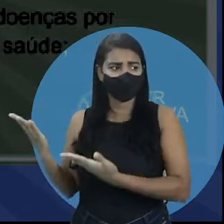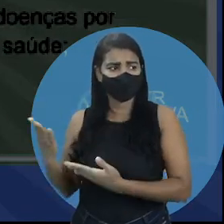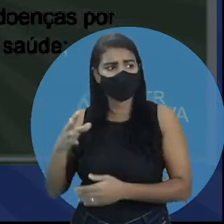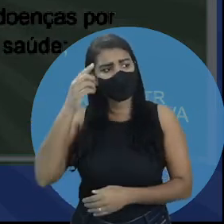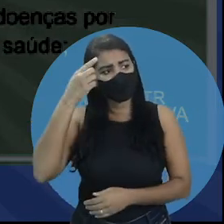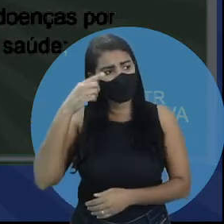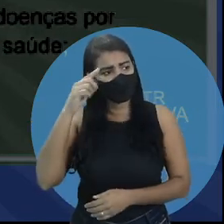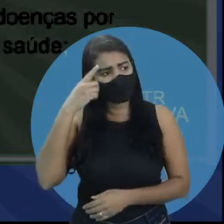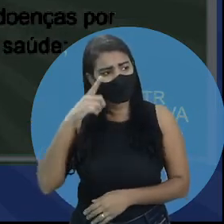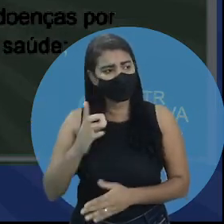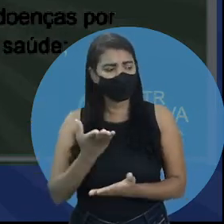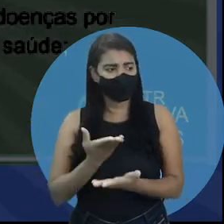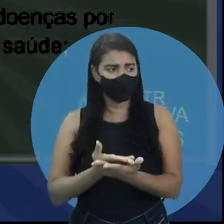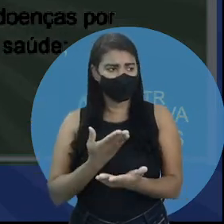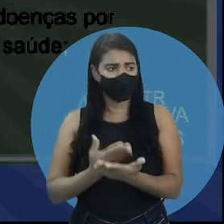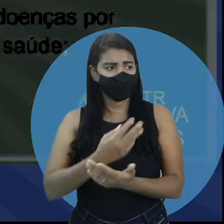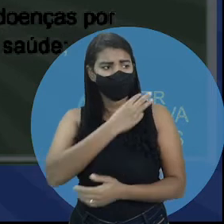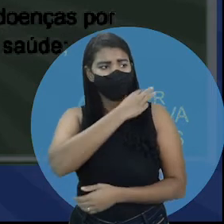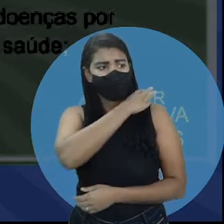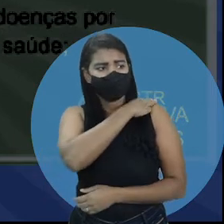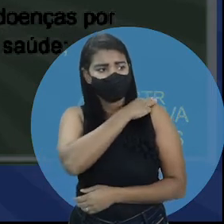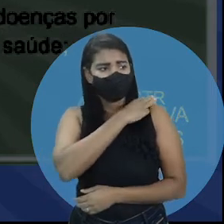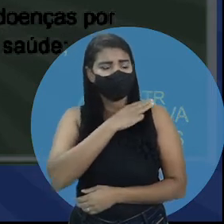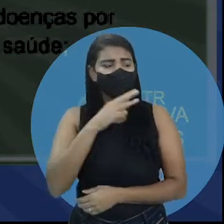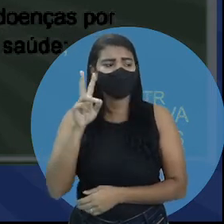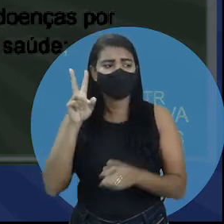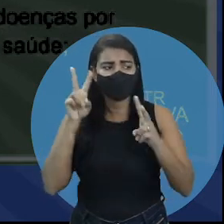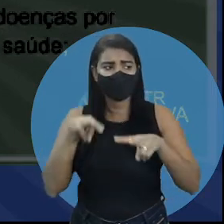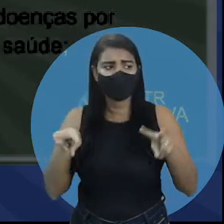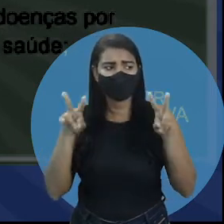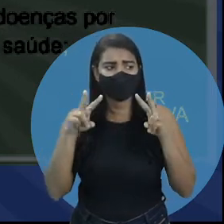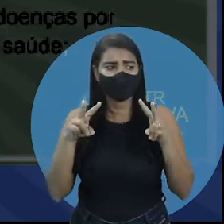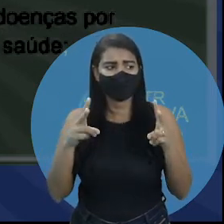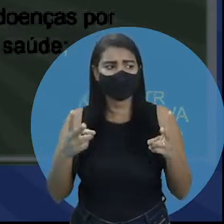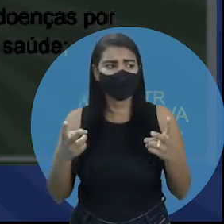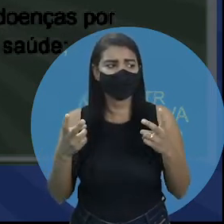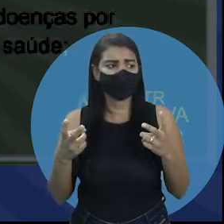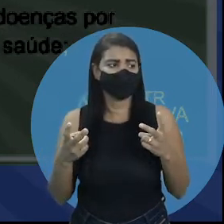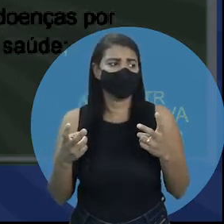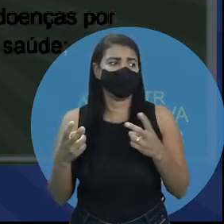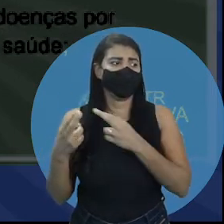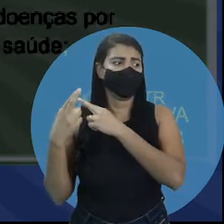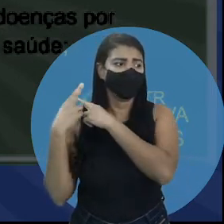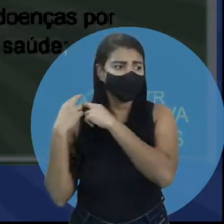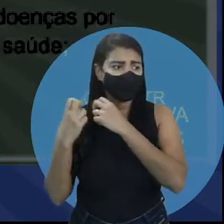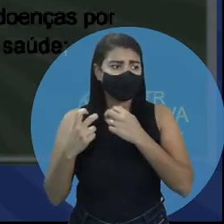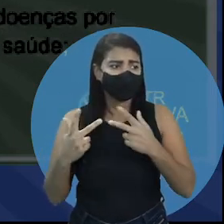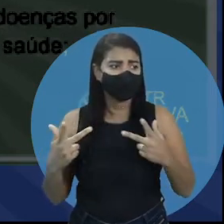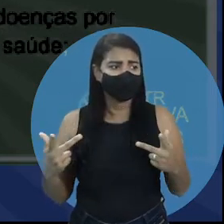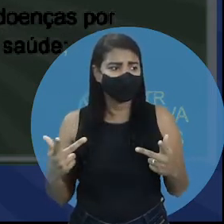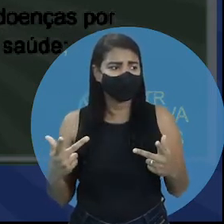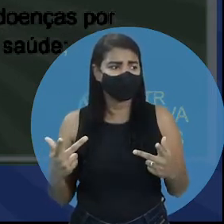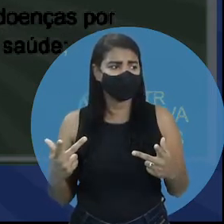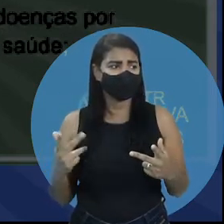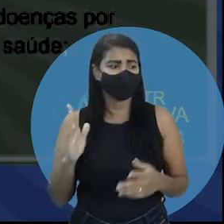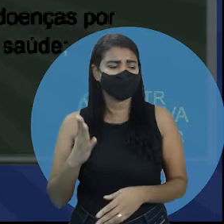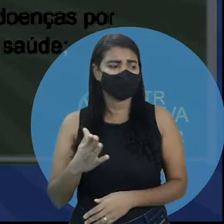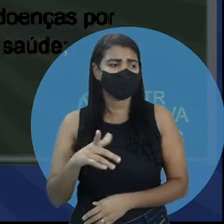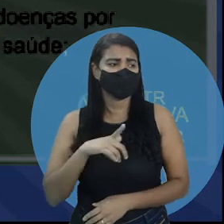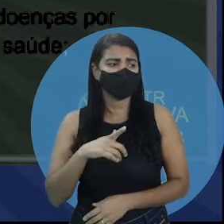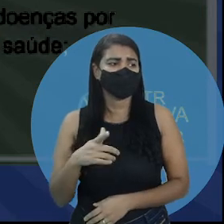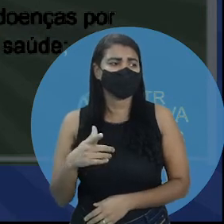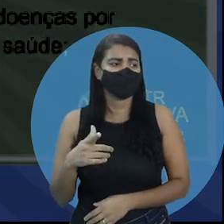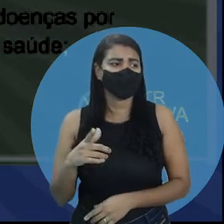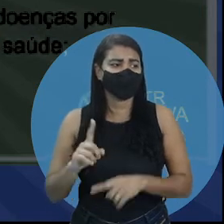dia de estudo, a gente é estudante do 3º ano, e a gente viu o quanto a gente sobrecarrega com pequenas coisas e o quanto a gente adia nas